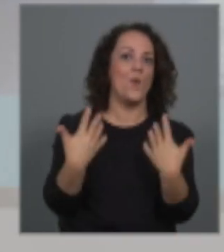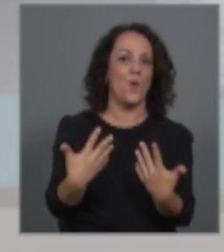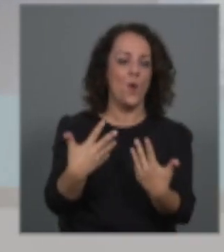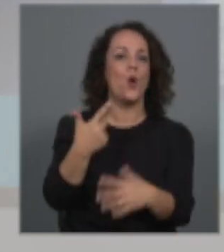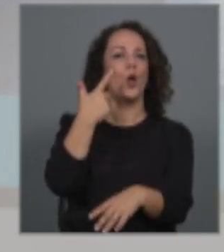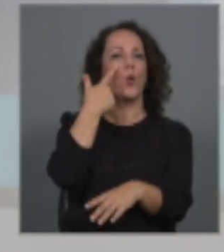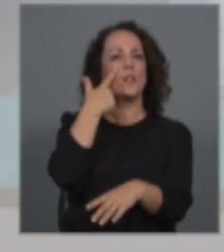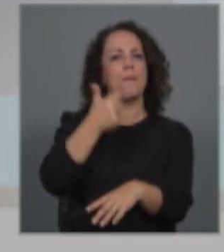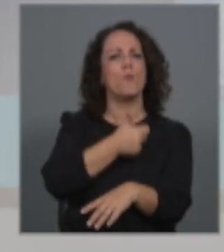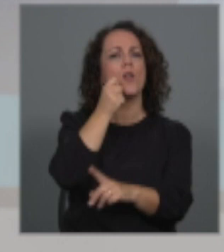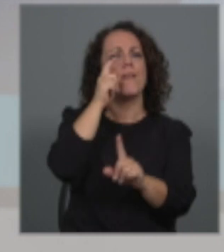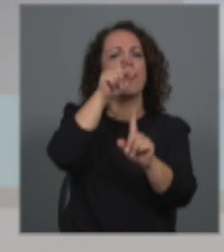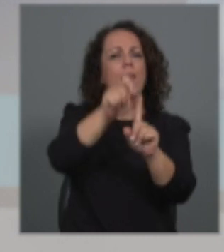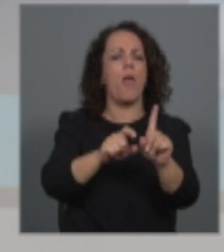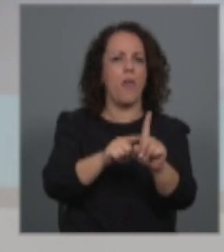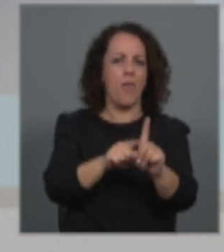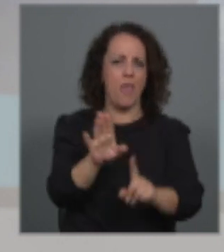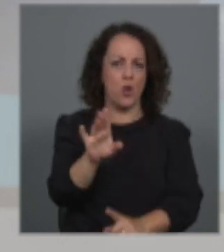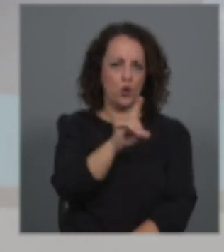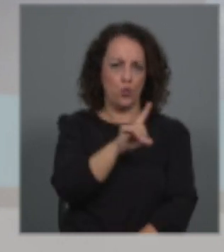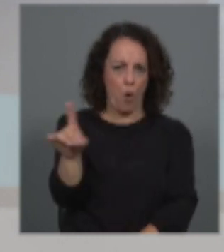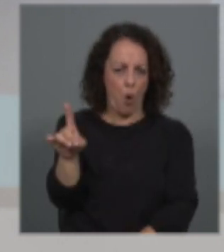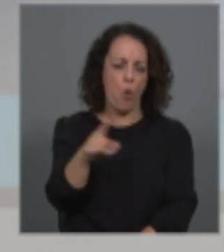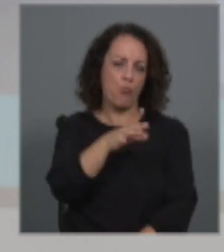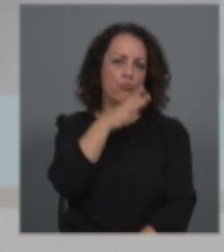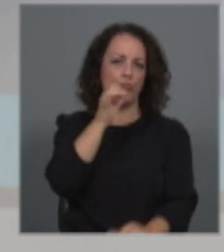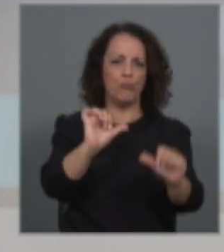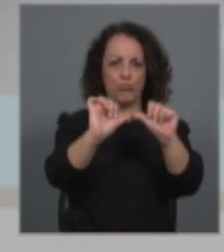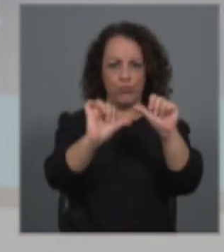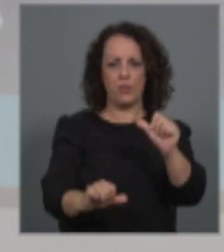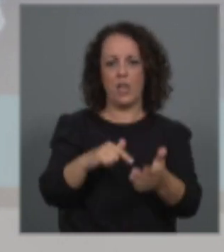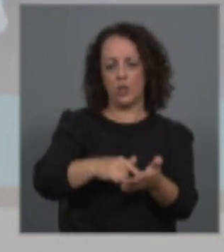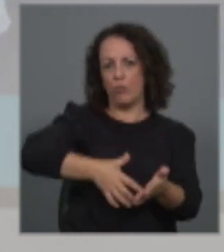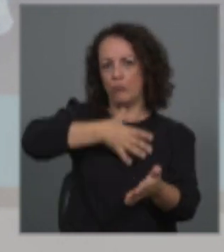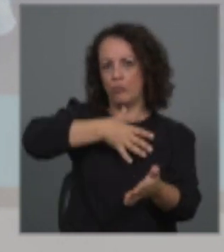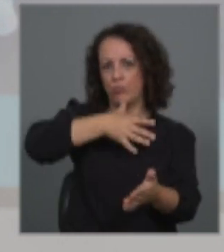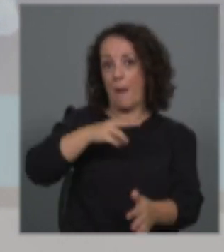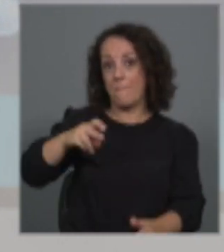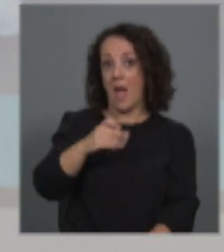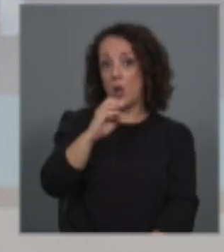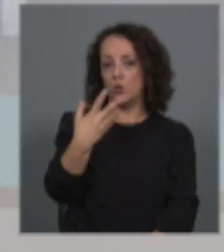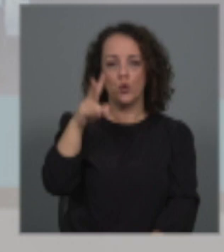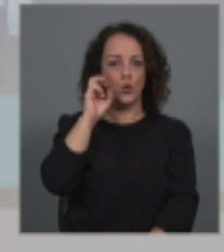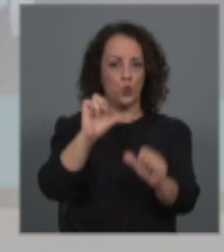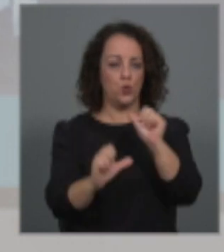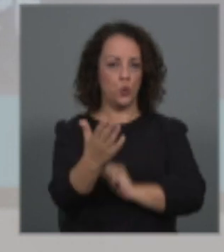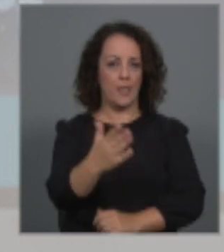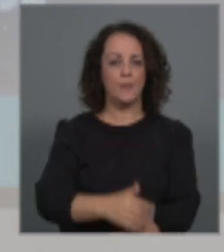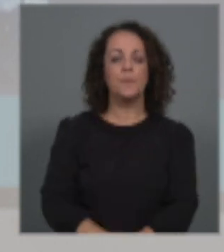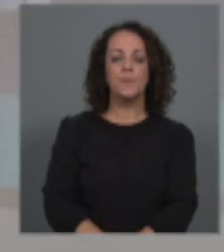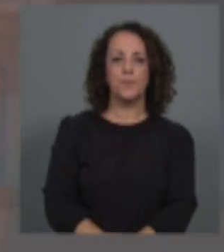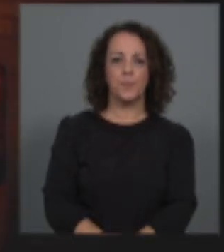melhor esta figura de João, porque ele está a nos relatar também aqui neste Evangelho de Marcos que vamos escutar.